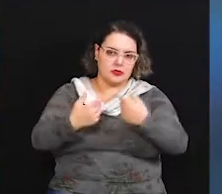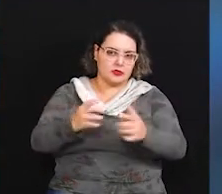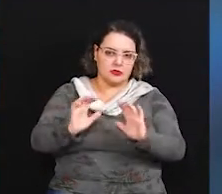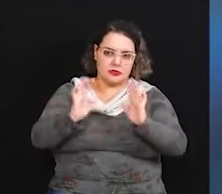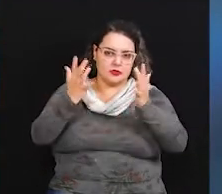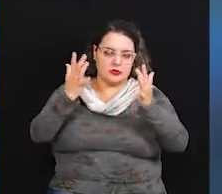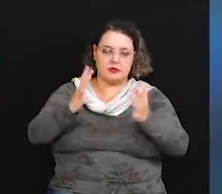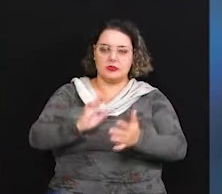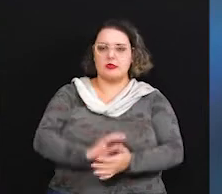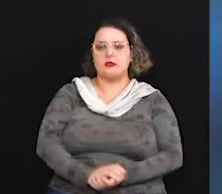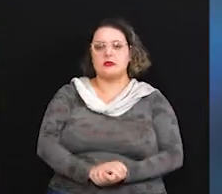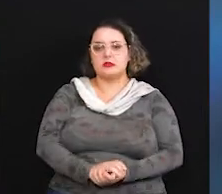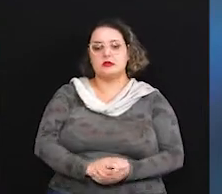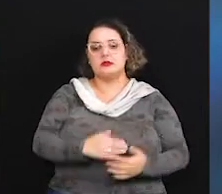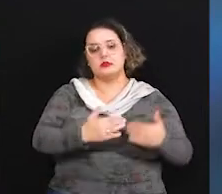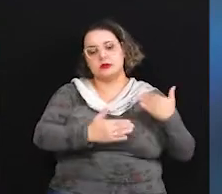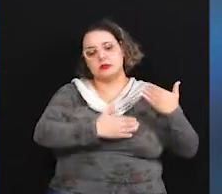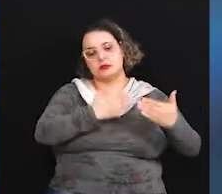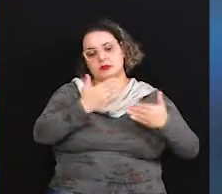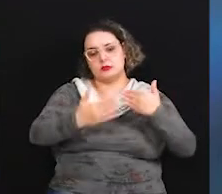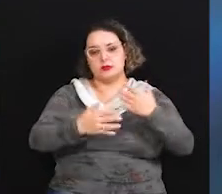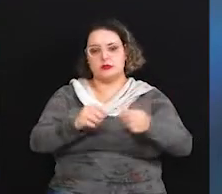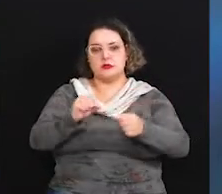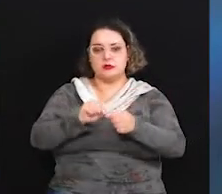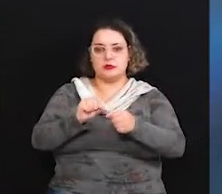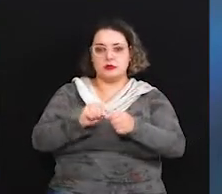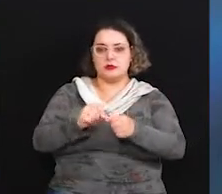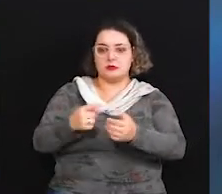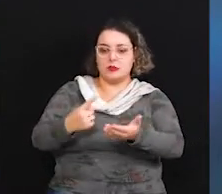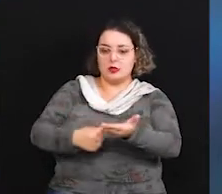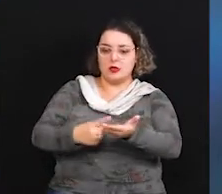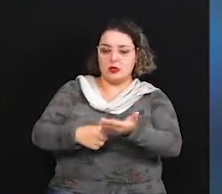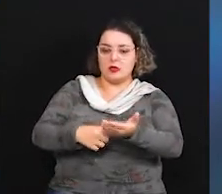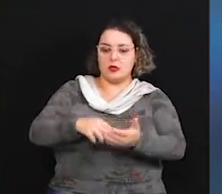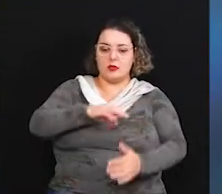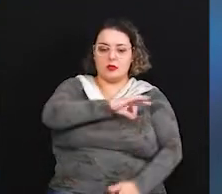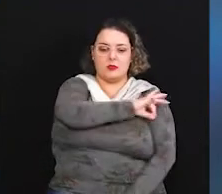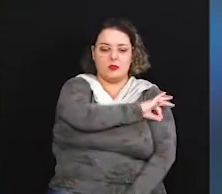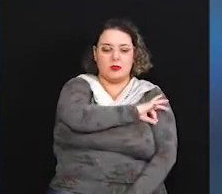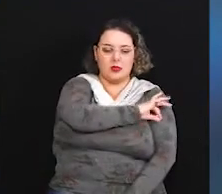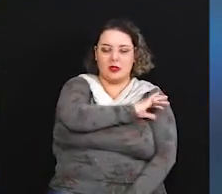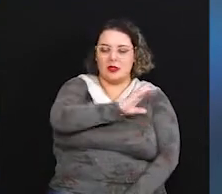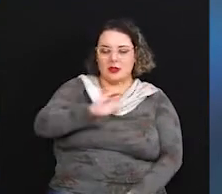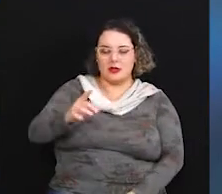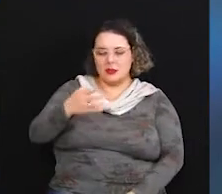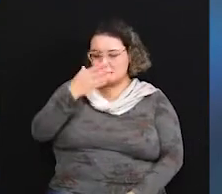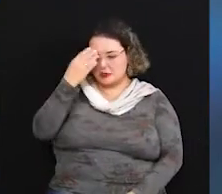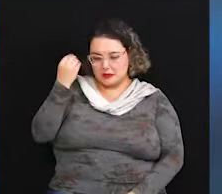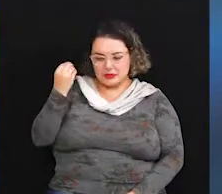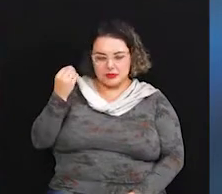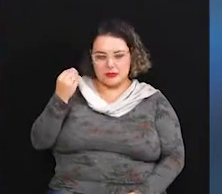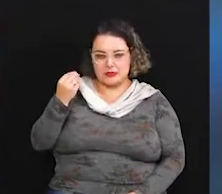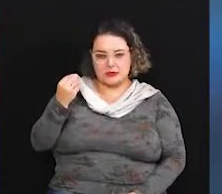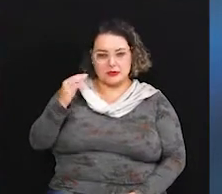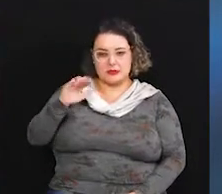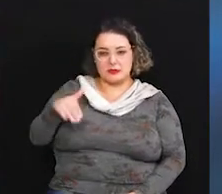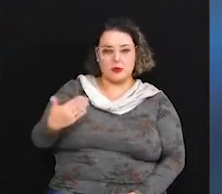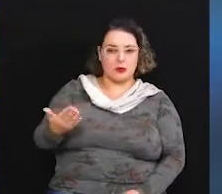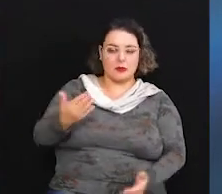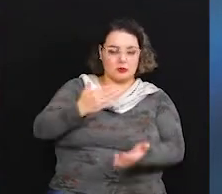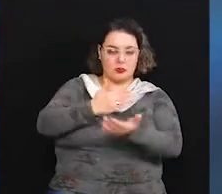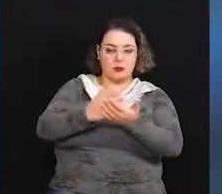E com o tempo, depois fizemos o acordo com a prefeitura, eu não me lembro exatamente da data em que começou